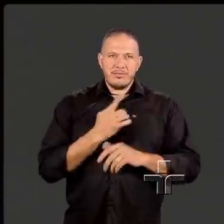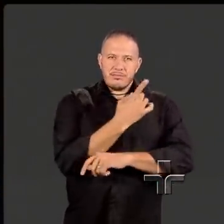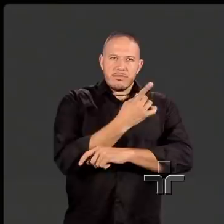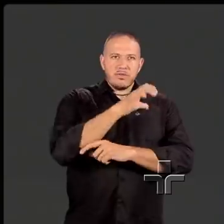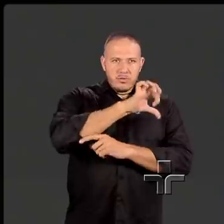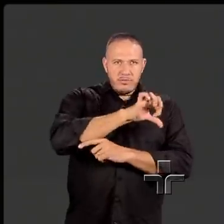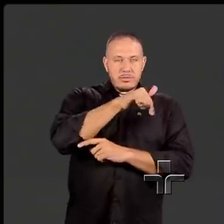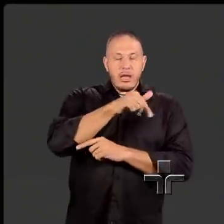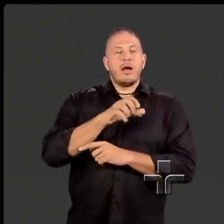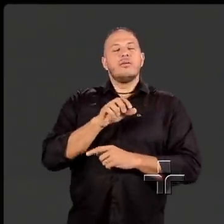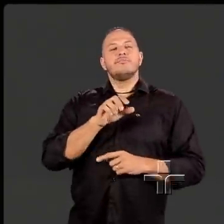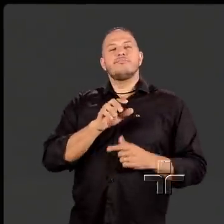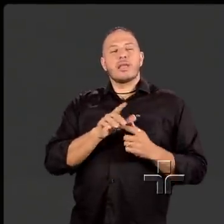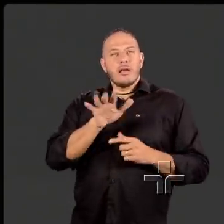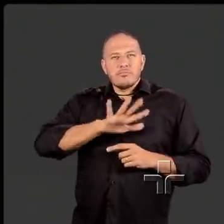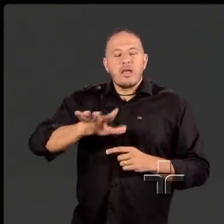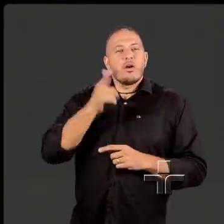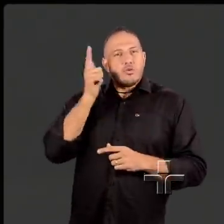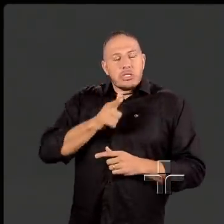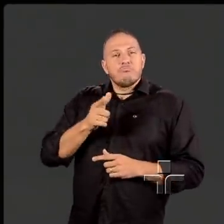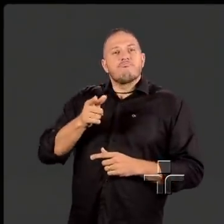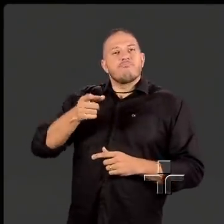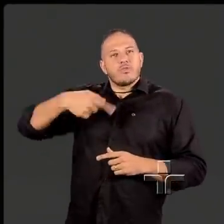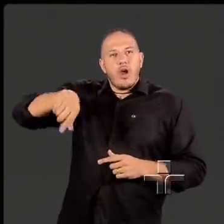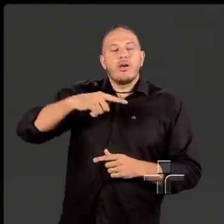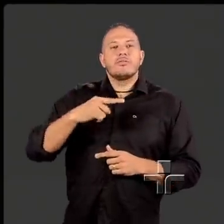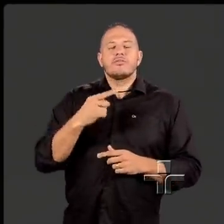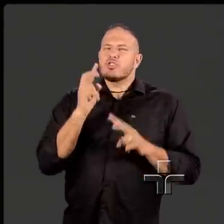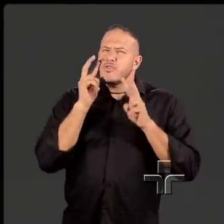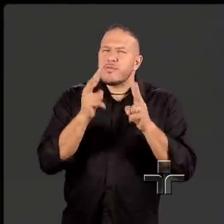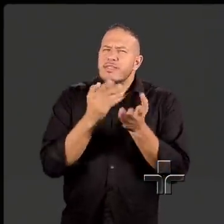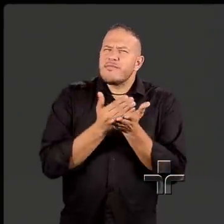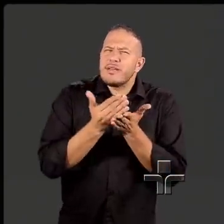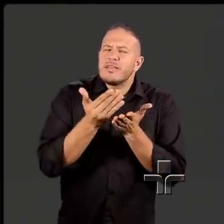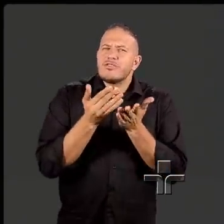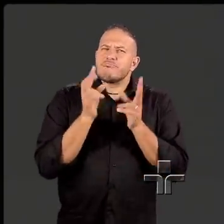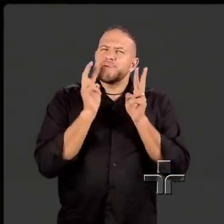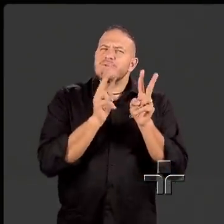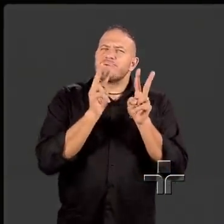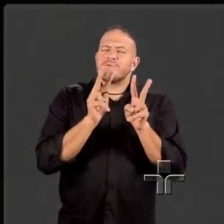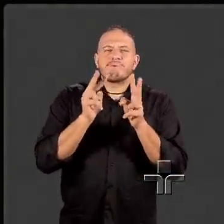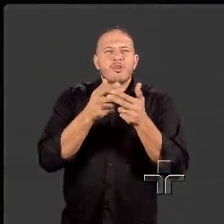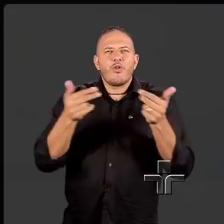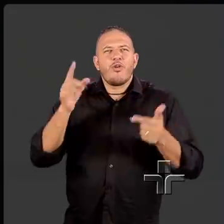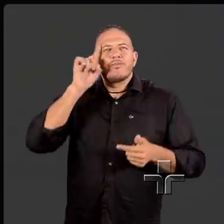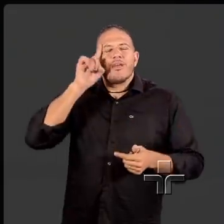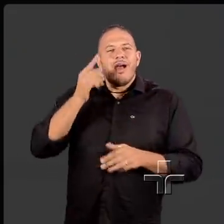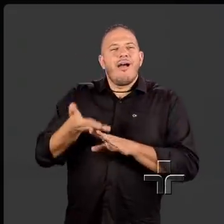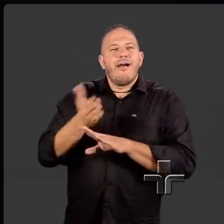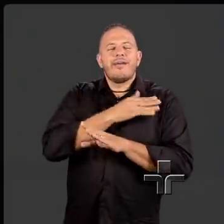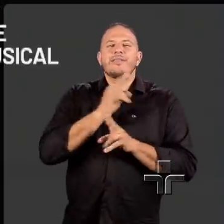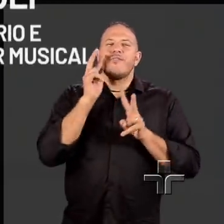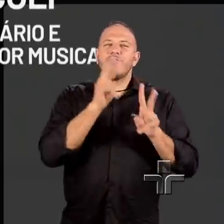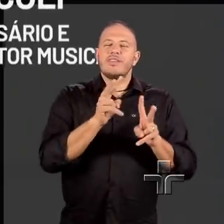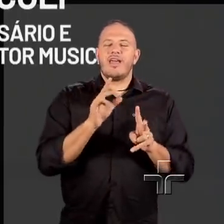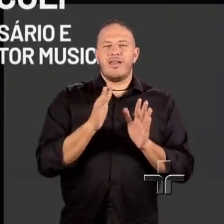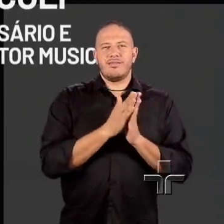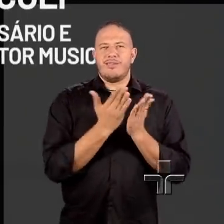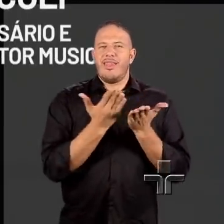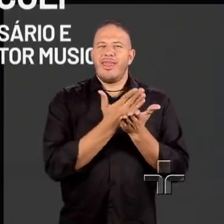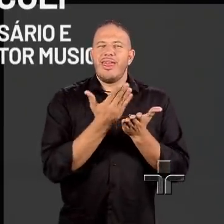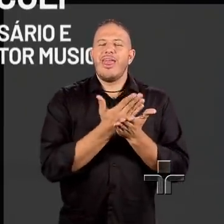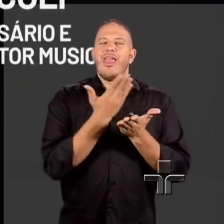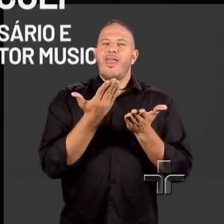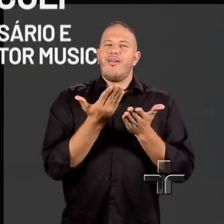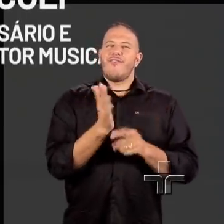chegaram até o público, chegaram até nós e a gente passa a ver isso no dia a dia, algo que víamos apenas nos livros, nos